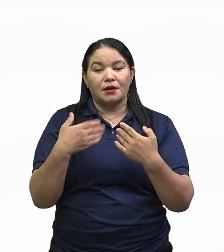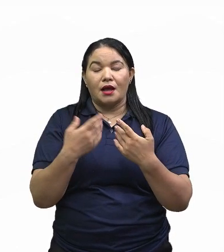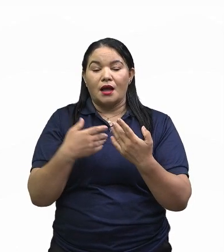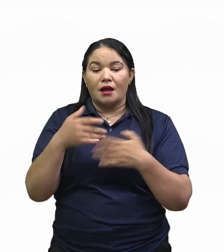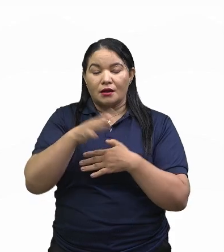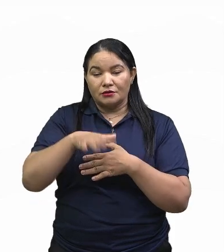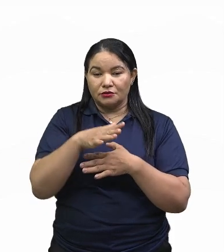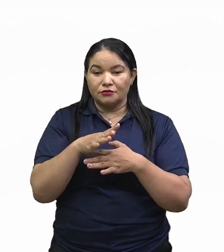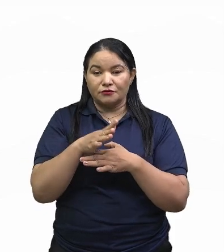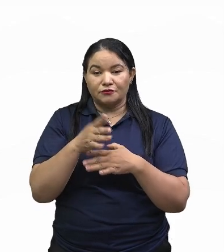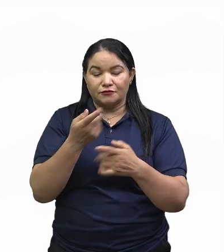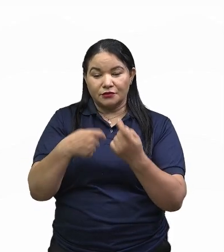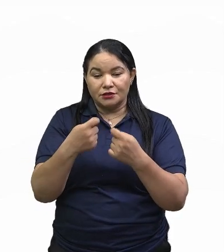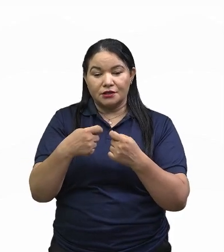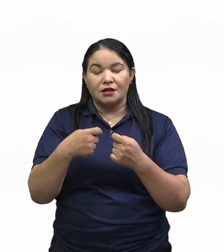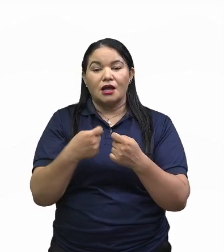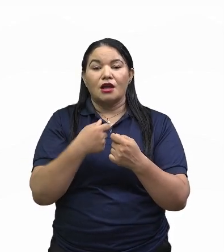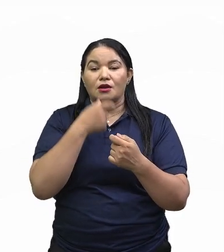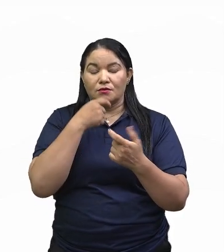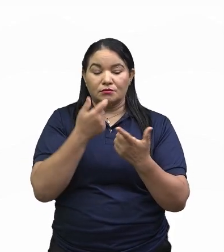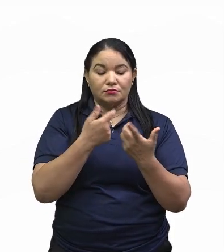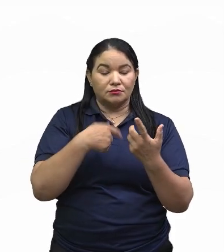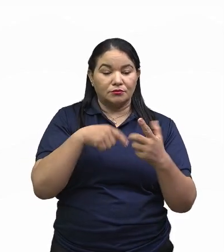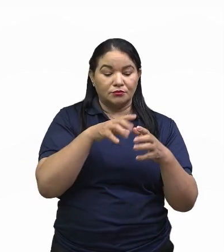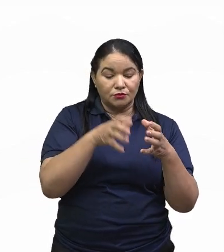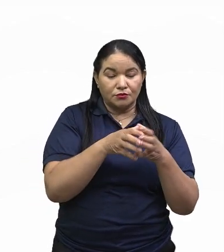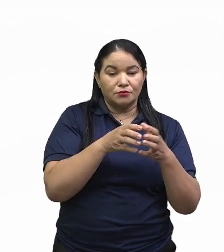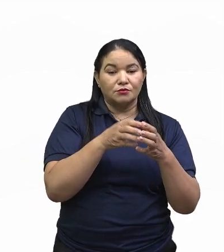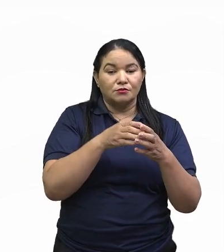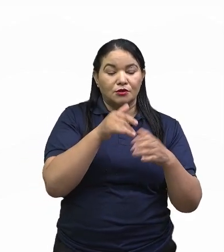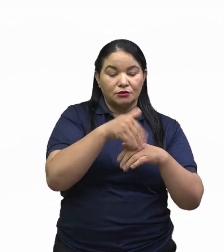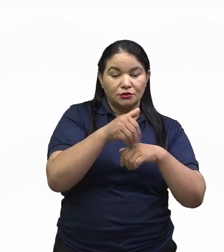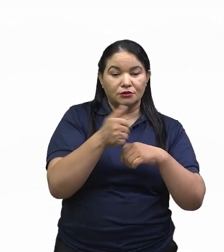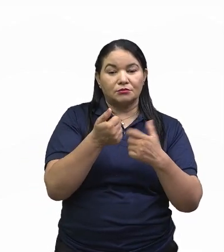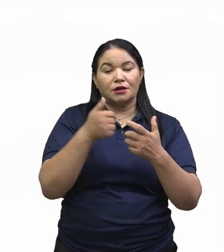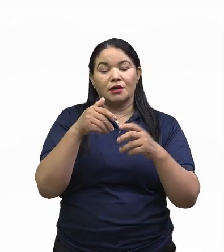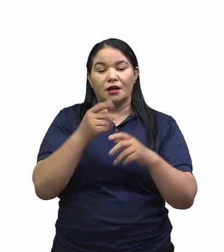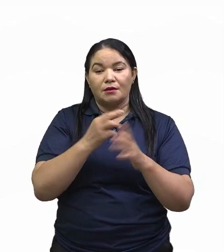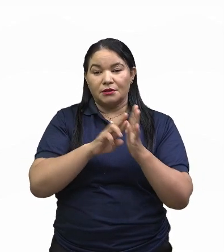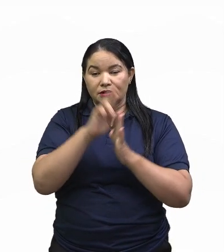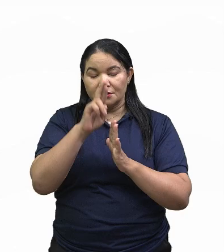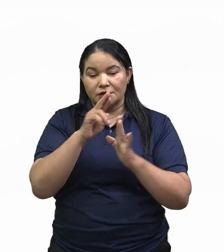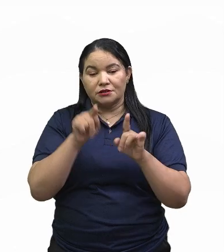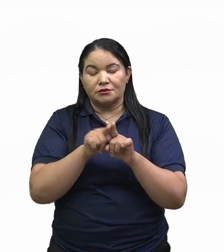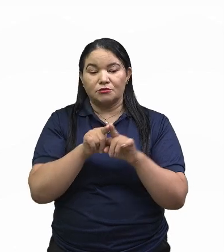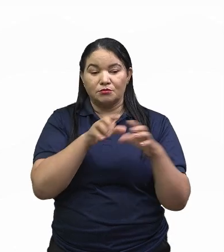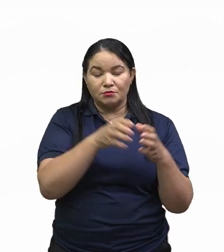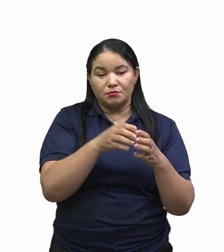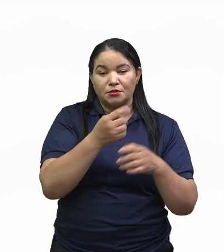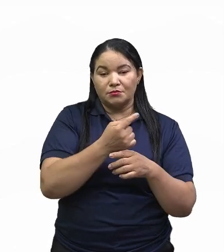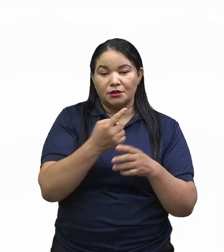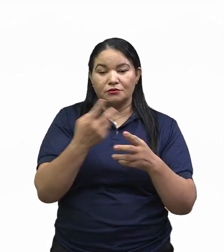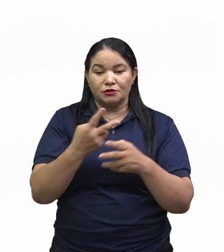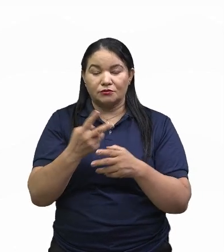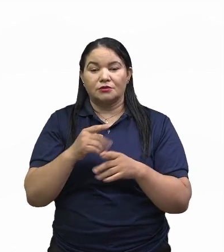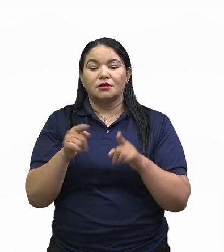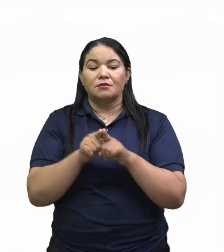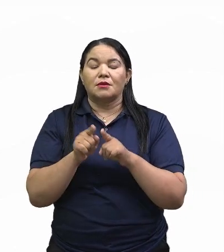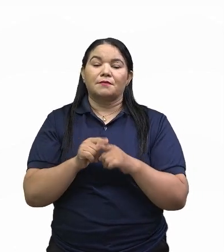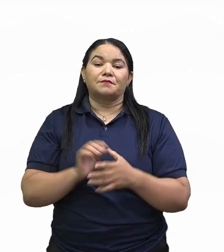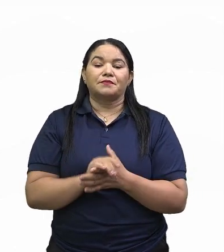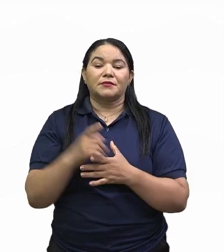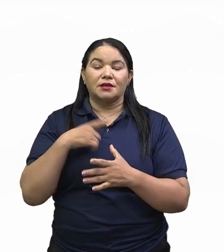chamar representantes do primeiro, do segundo e do terceiro estado. Por conta de uma divergência